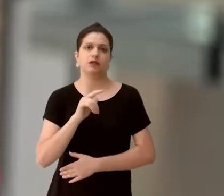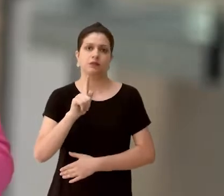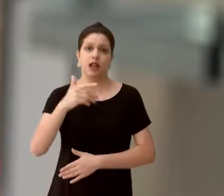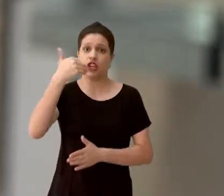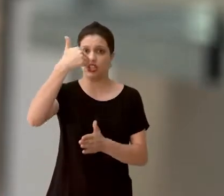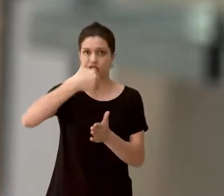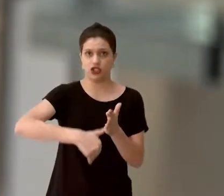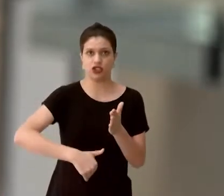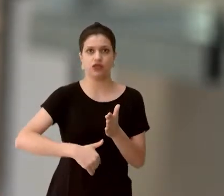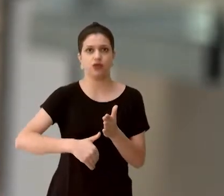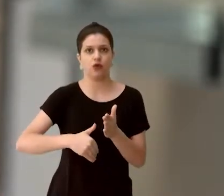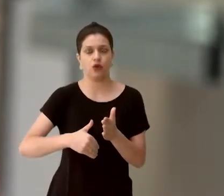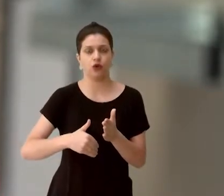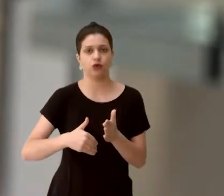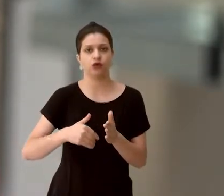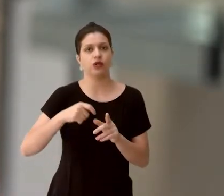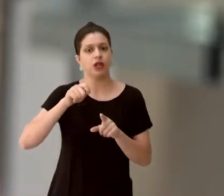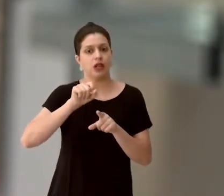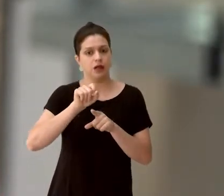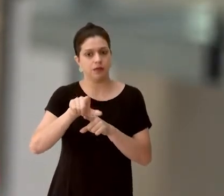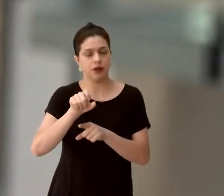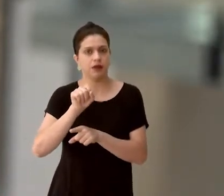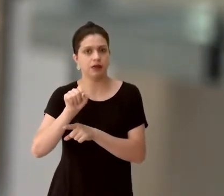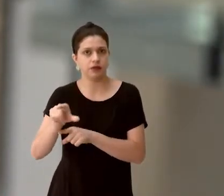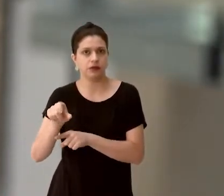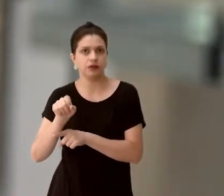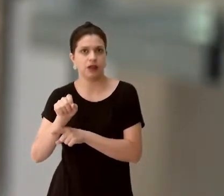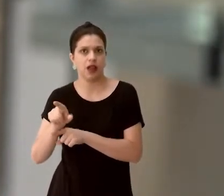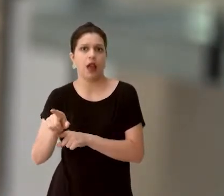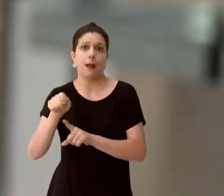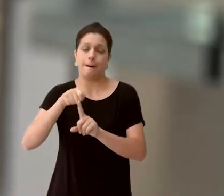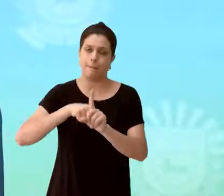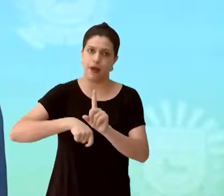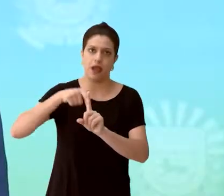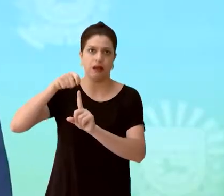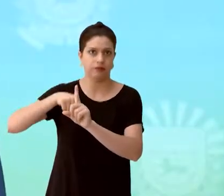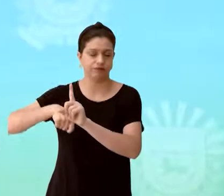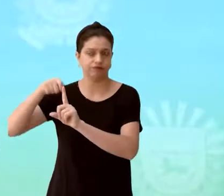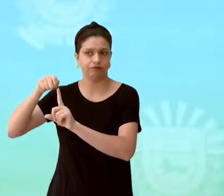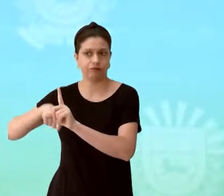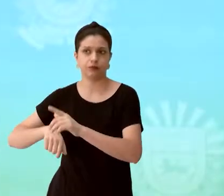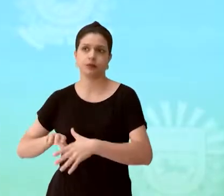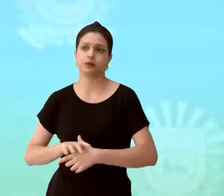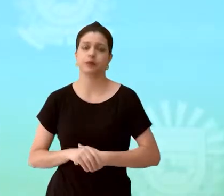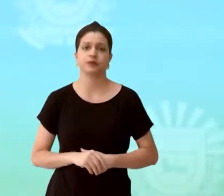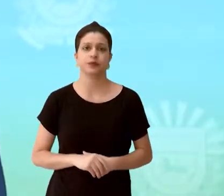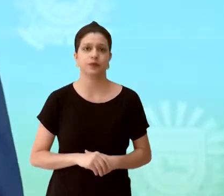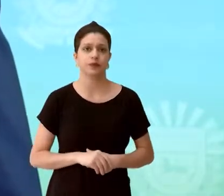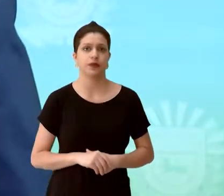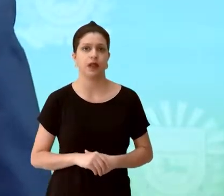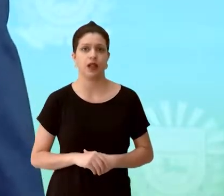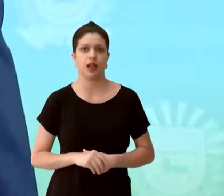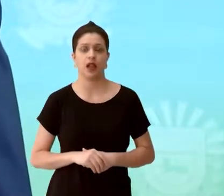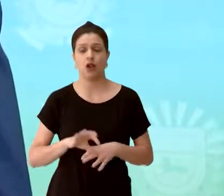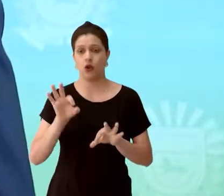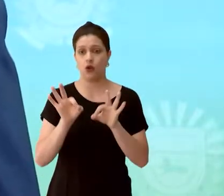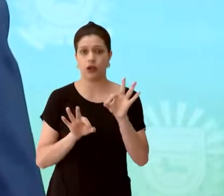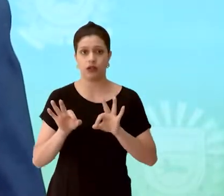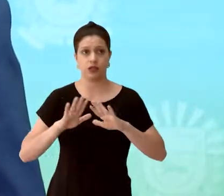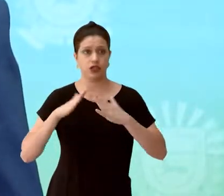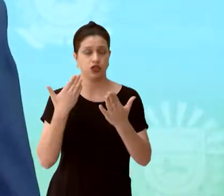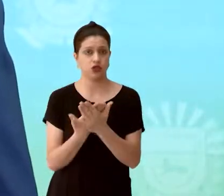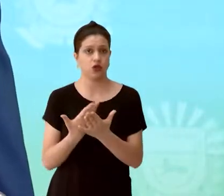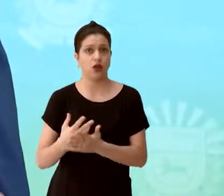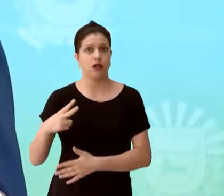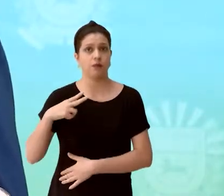Grande garantiu o desconto linear nas mensalidades. Os provocados na semana passada pela Associação das